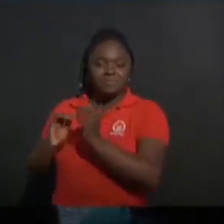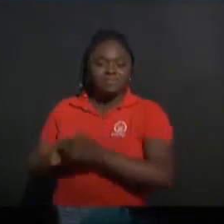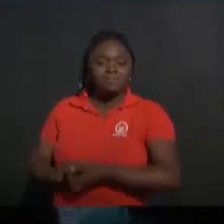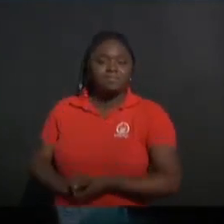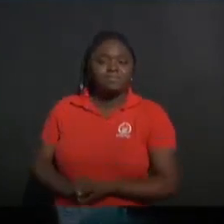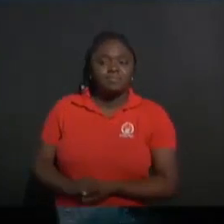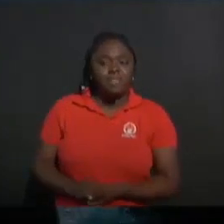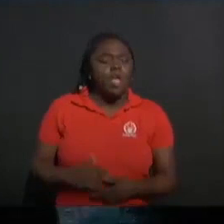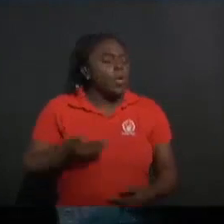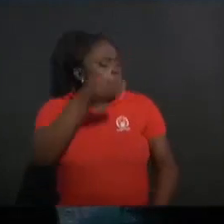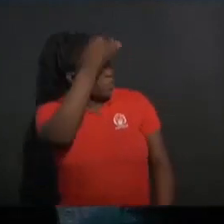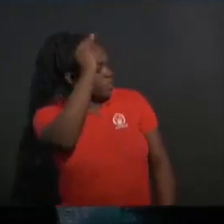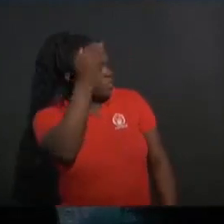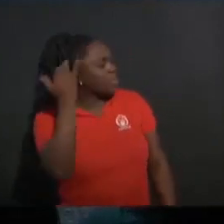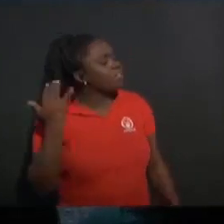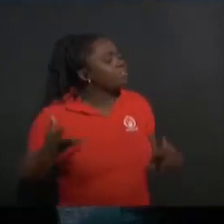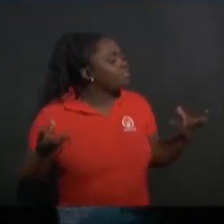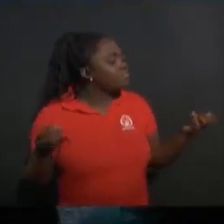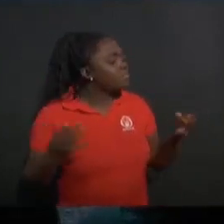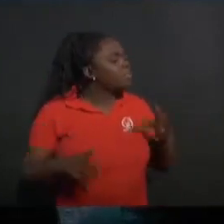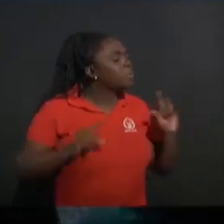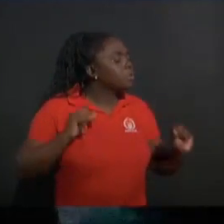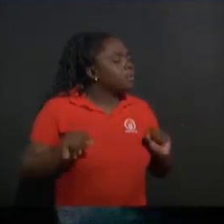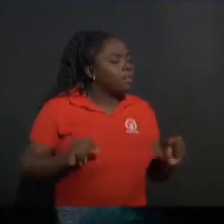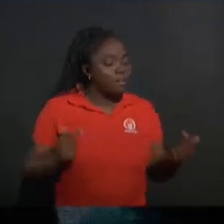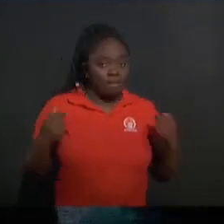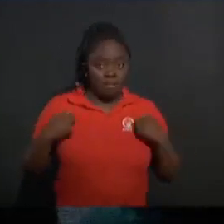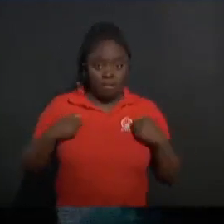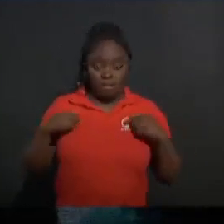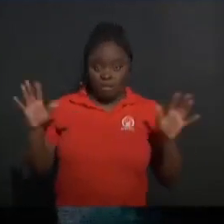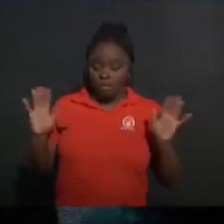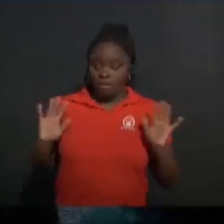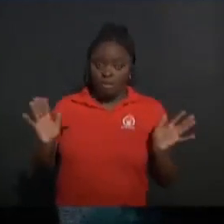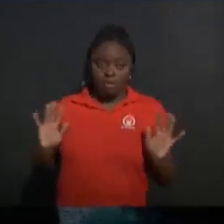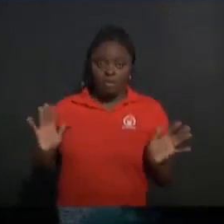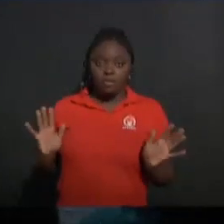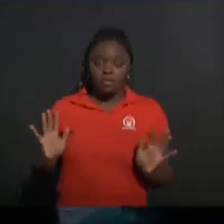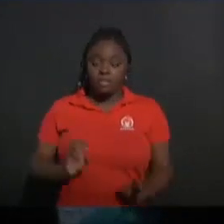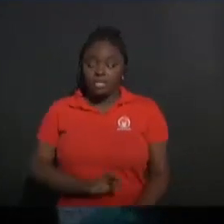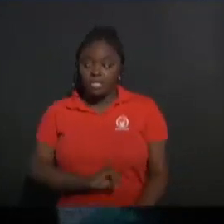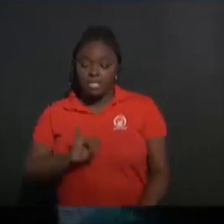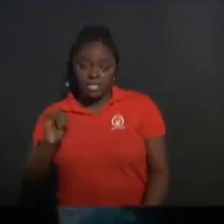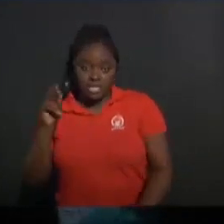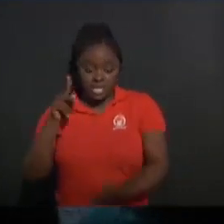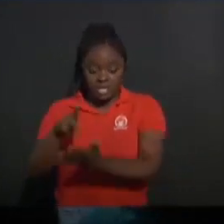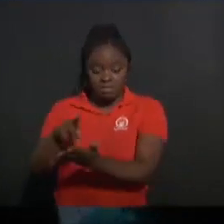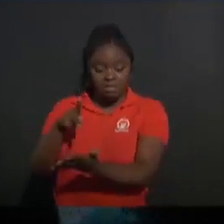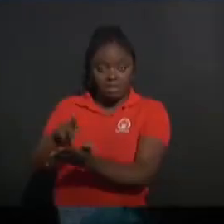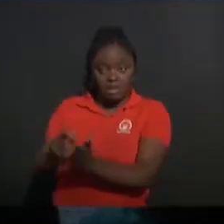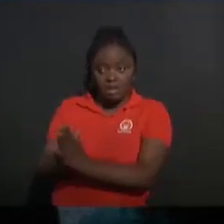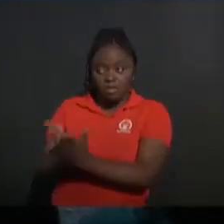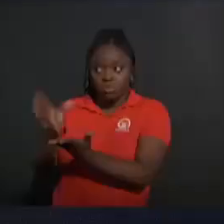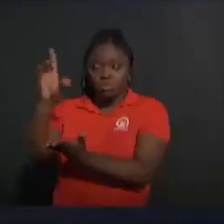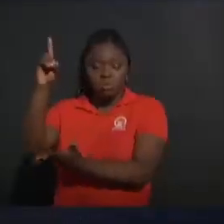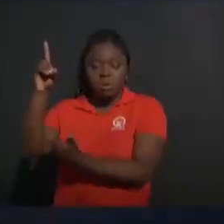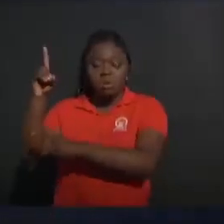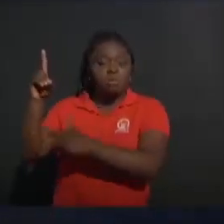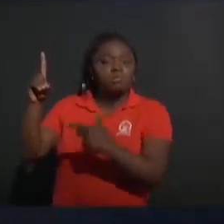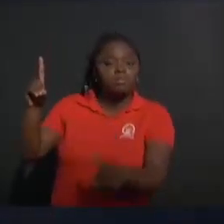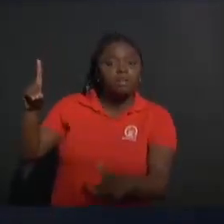Sim, você está insinuando o quê? Eu não estou insinuando nada. Eu estou dizendo aqui, ó, se a verdade não está dentro desse livro, acabou, está errado.